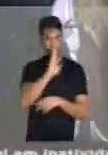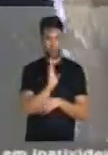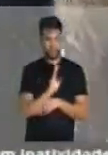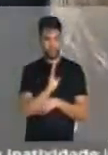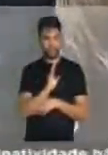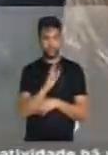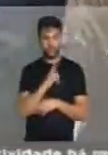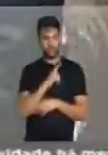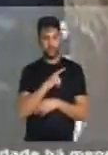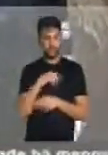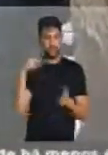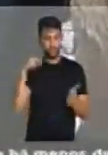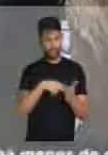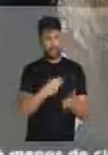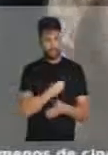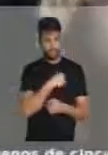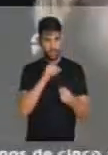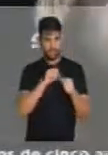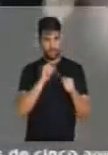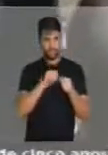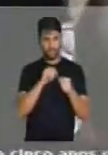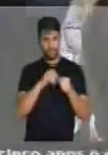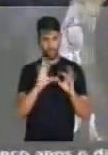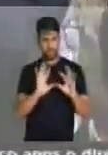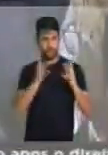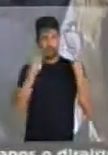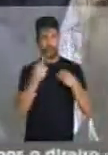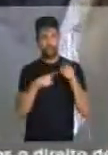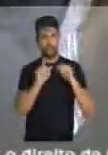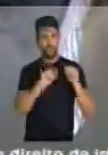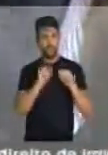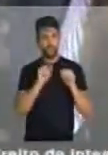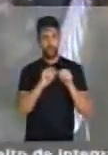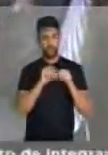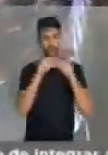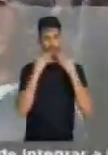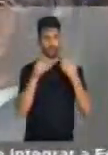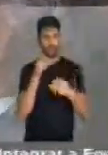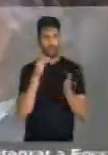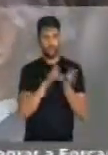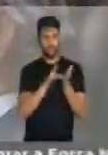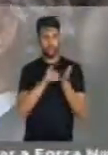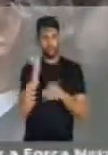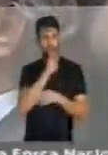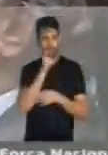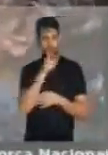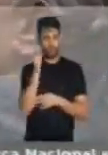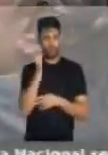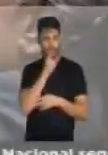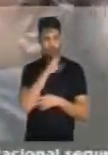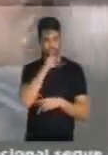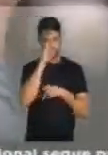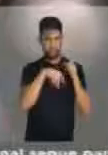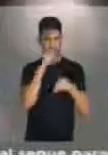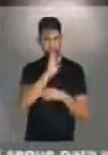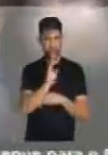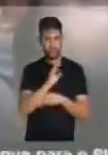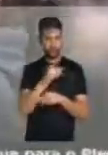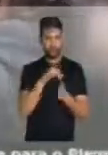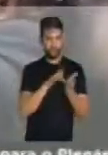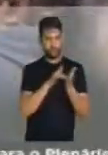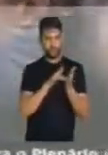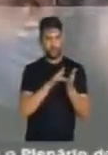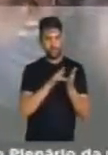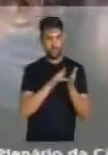Brasil, vem aqui agora fazer um show para que ele faça a enganação, mentir para os brasileiros,